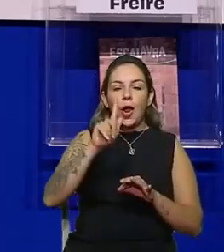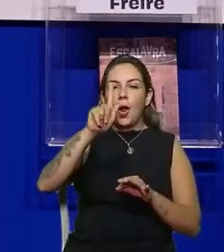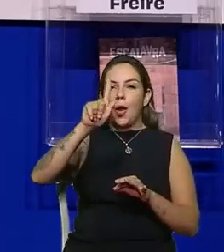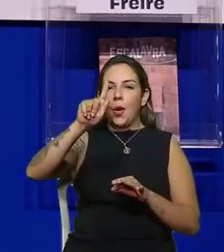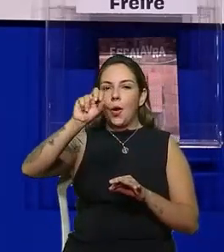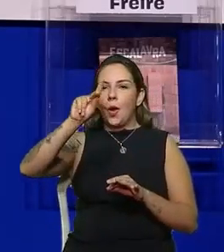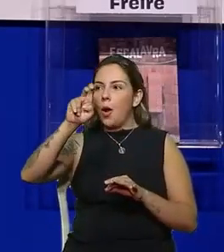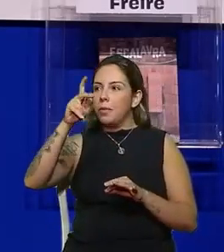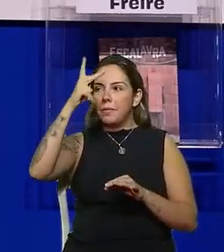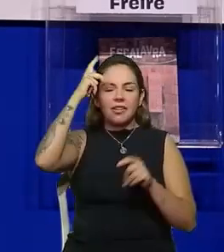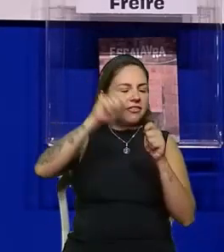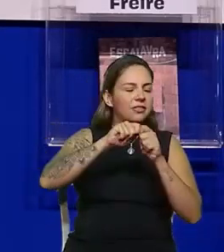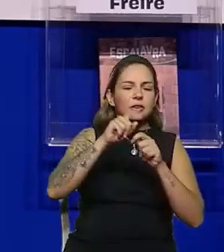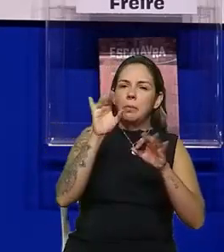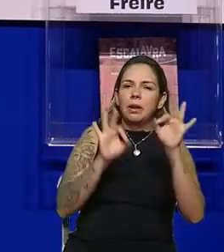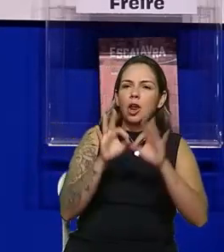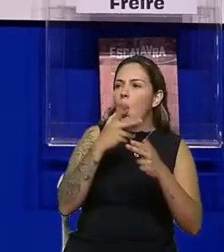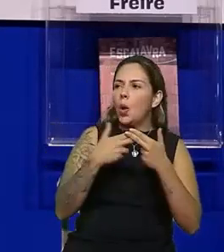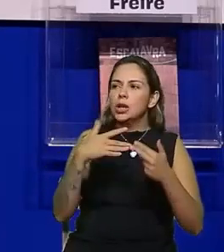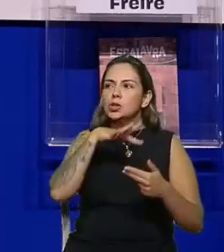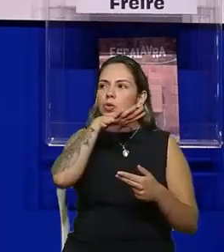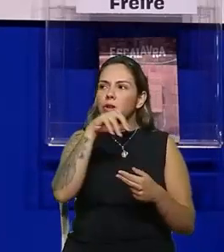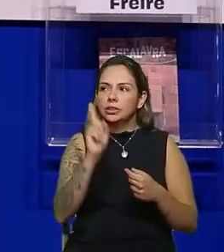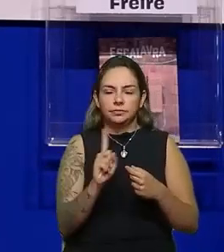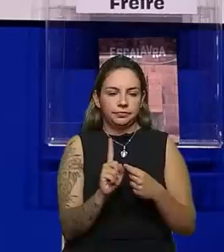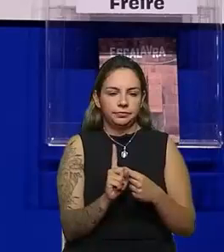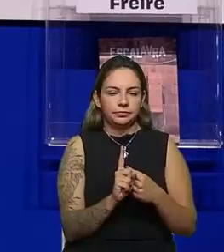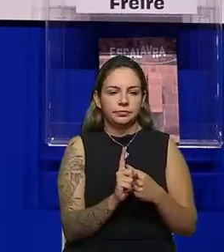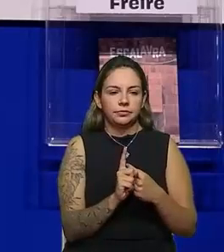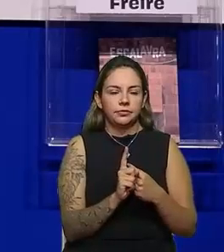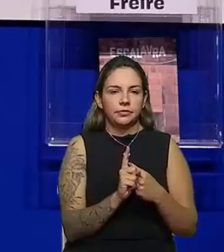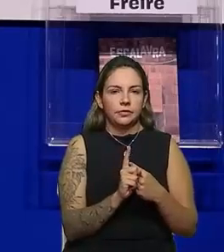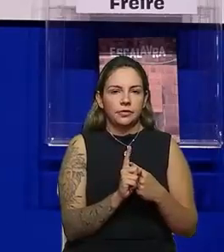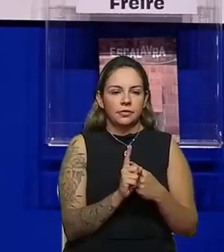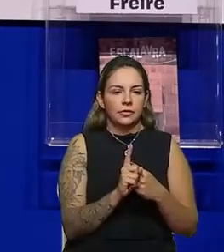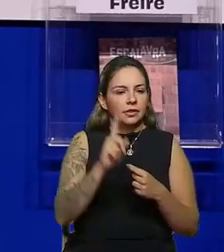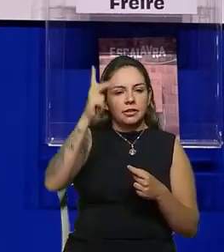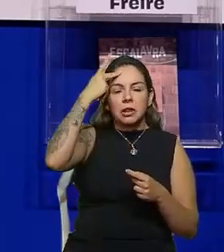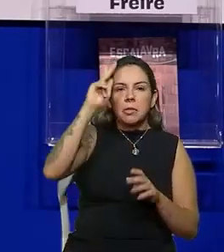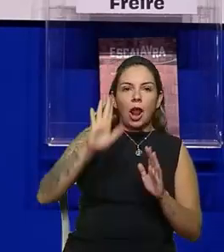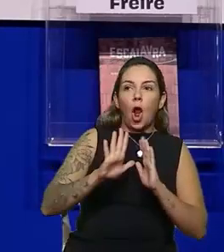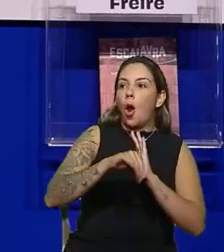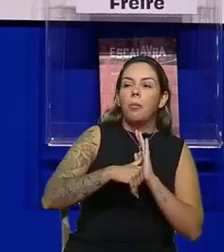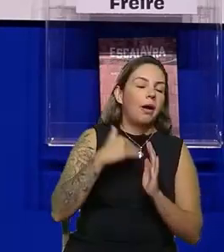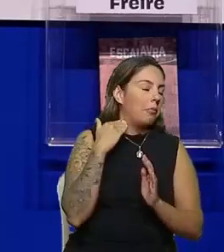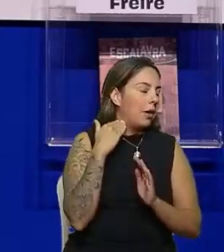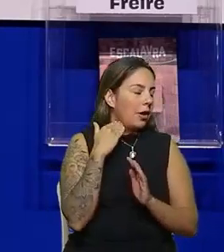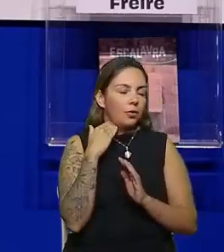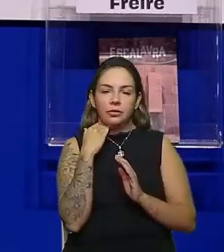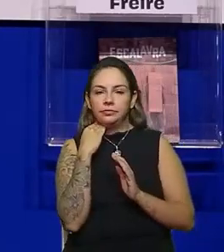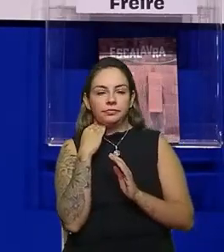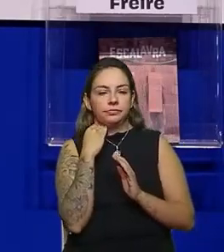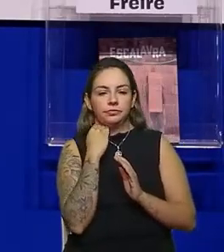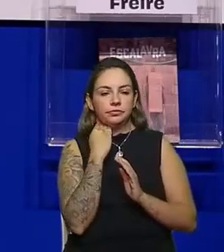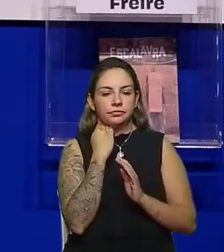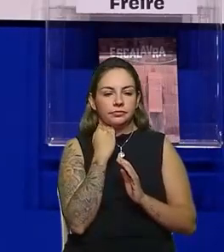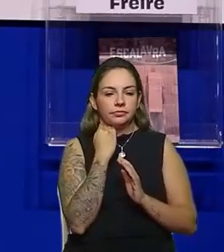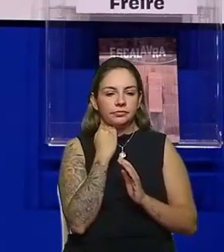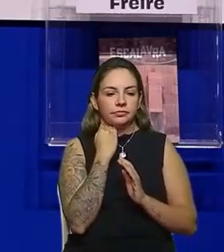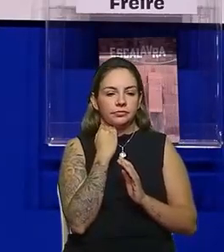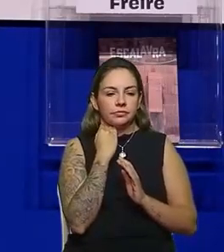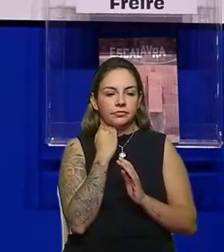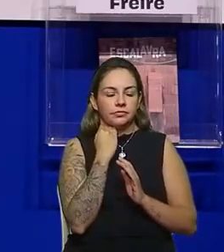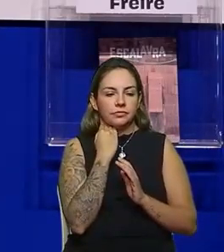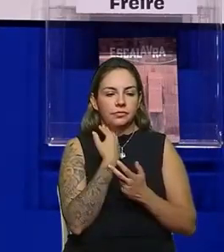não estamos aqui para planejar um atentado terrorista, nem para assaltar um banco, nem para